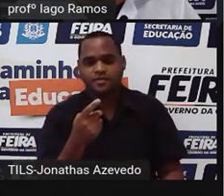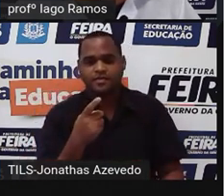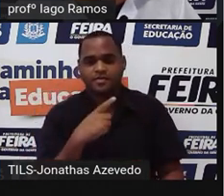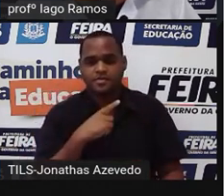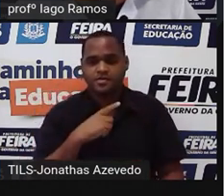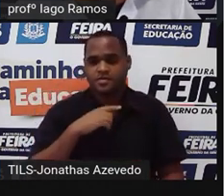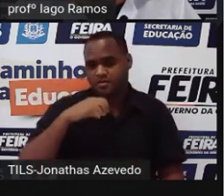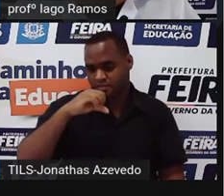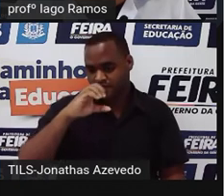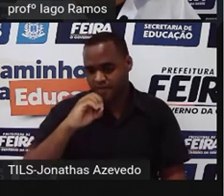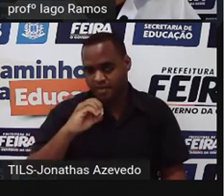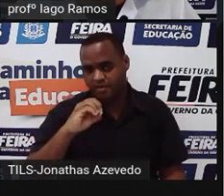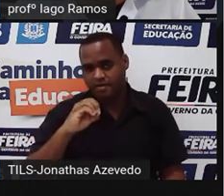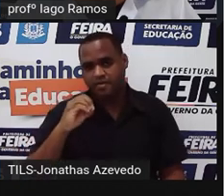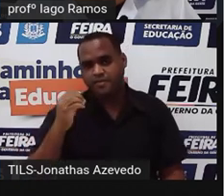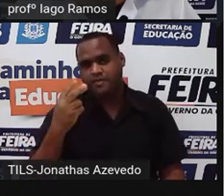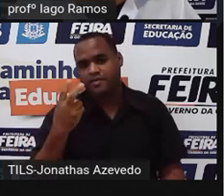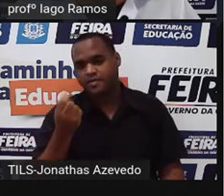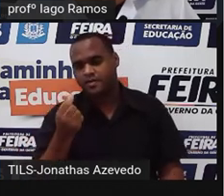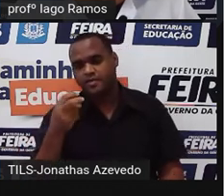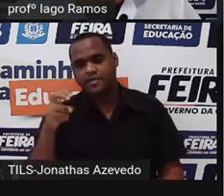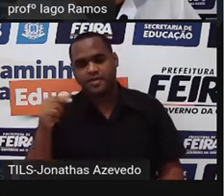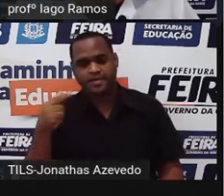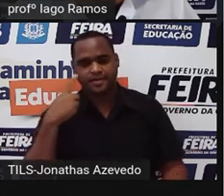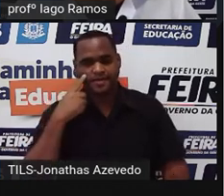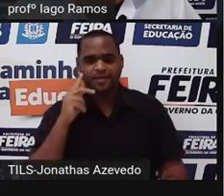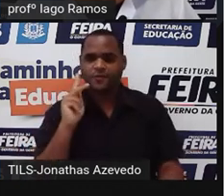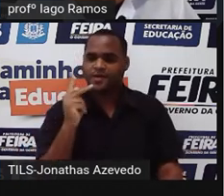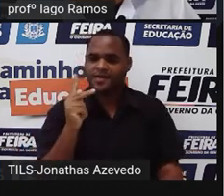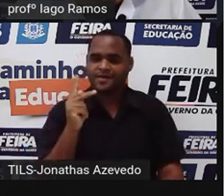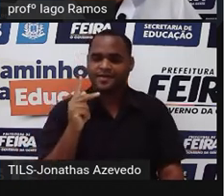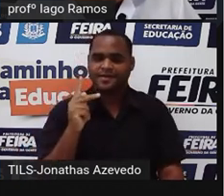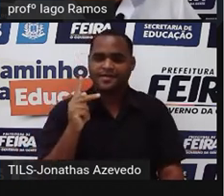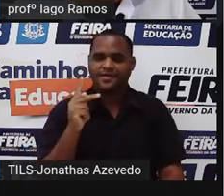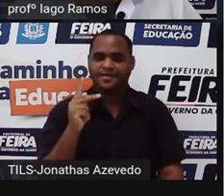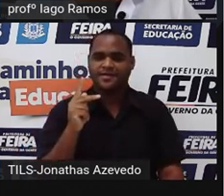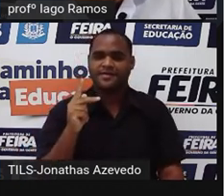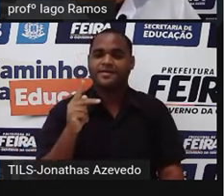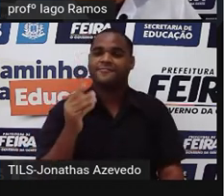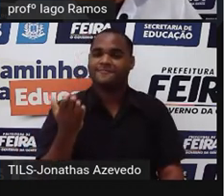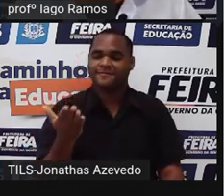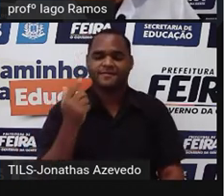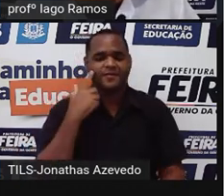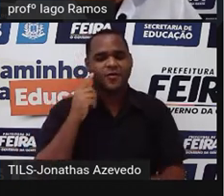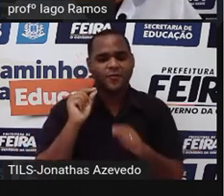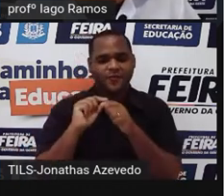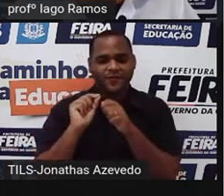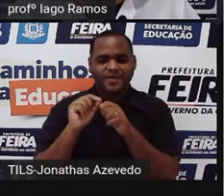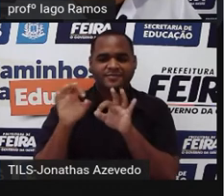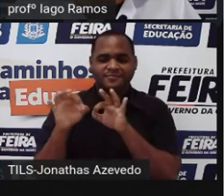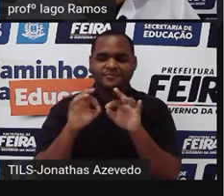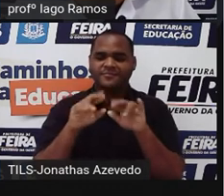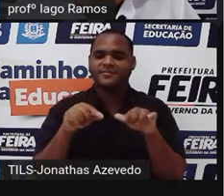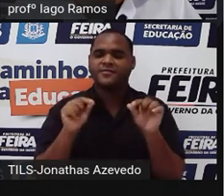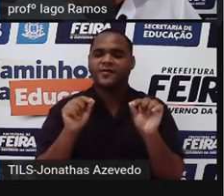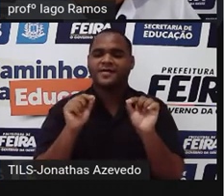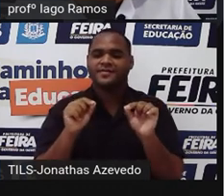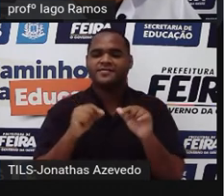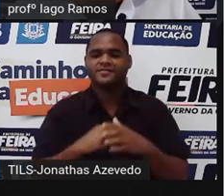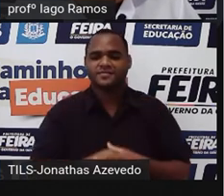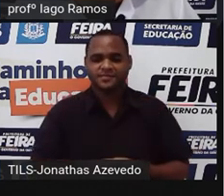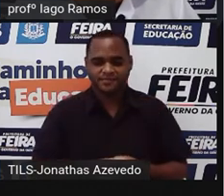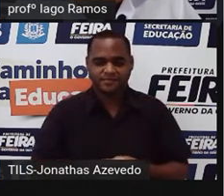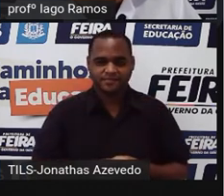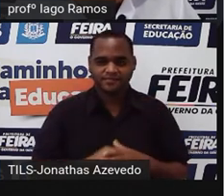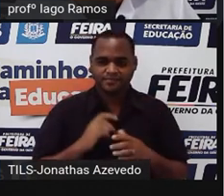Entre 90 e 26,57, que é o lado H, tá vendo? E aí eu faço isso,